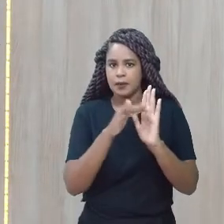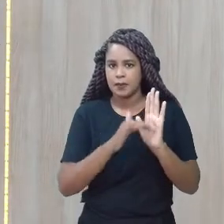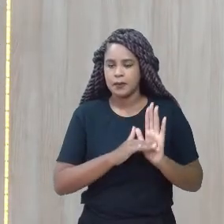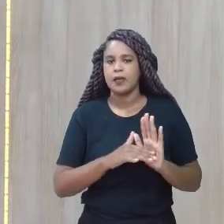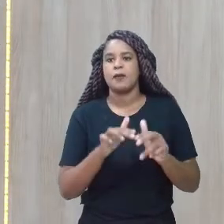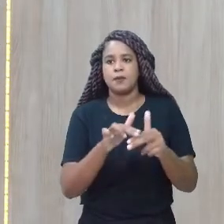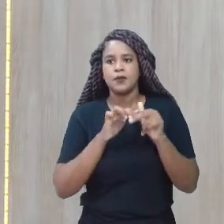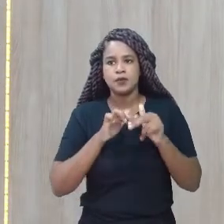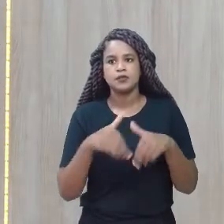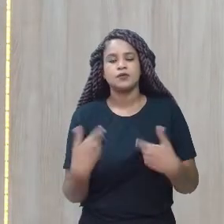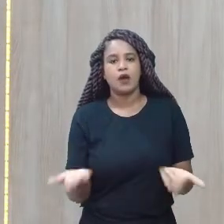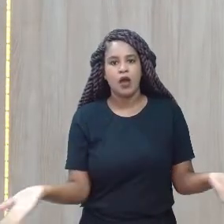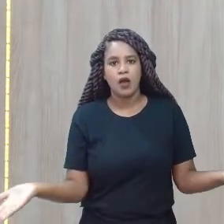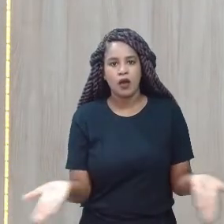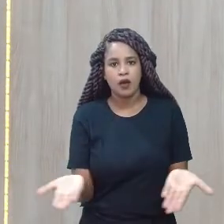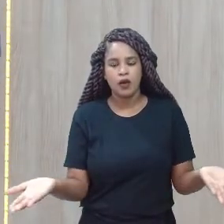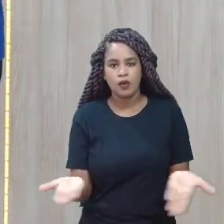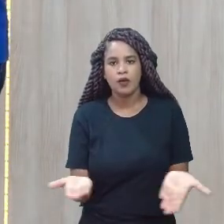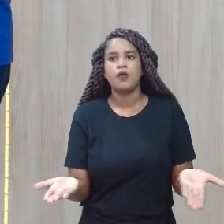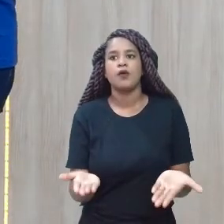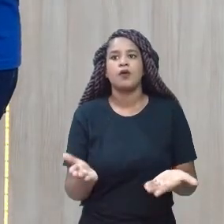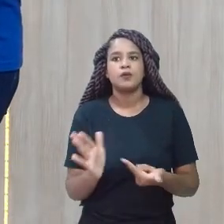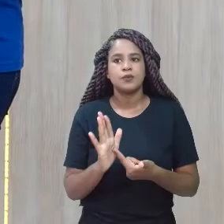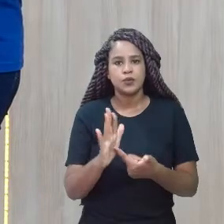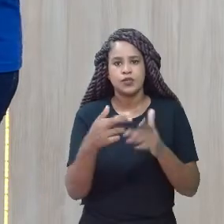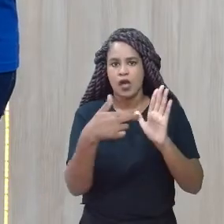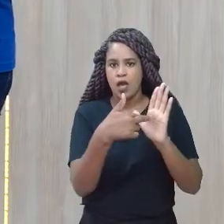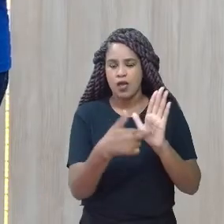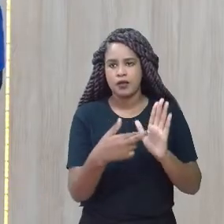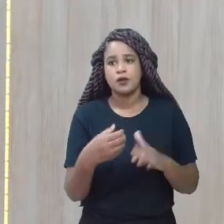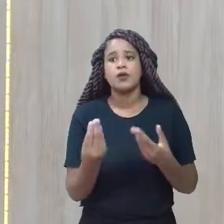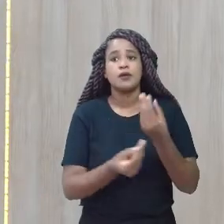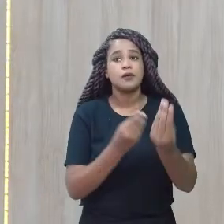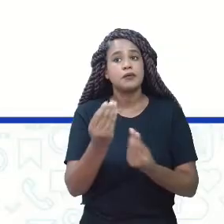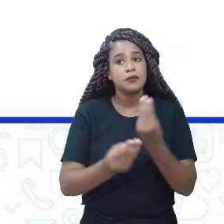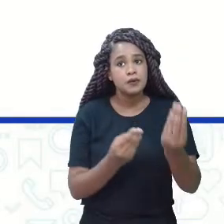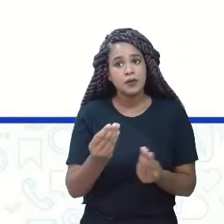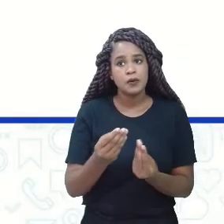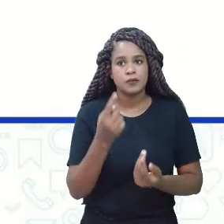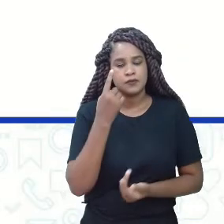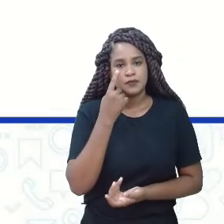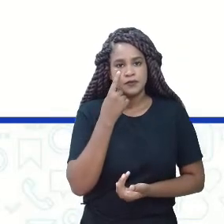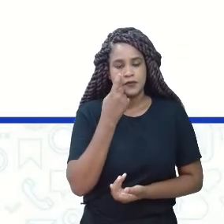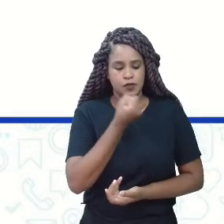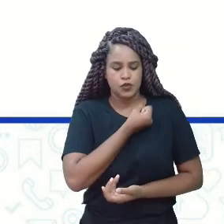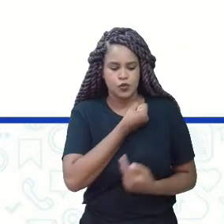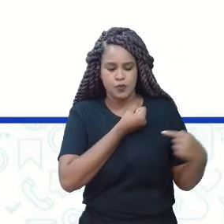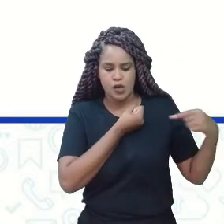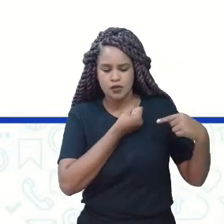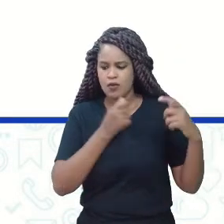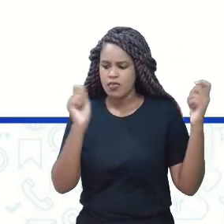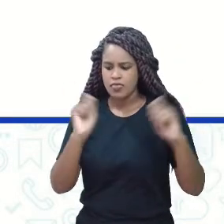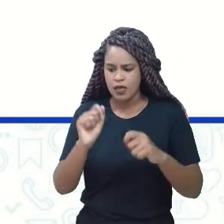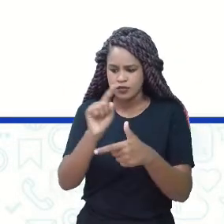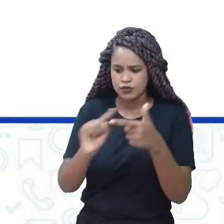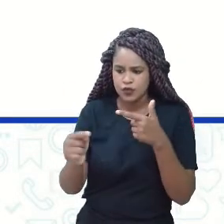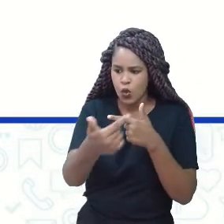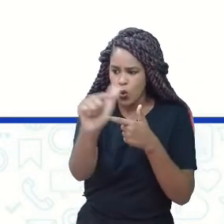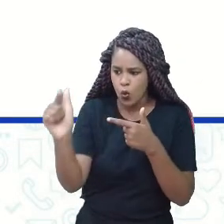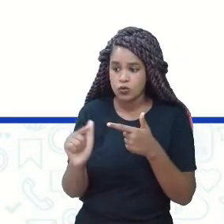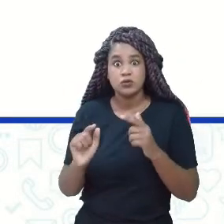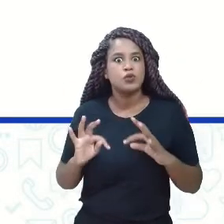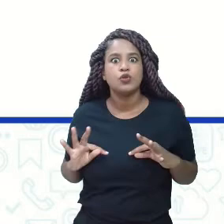com essa noção de divisibilidade. Como é que a gente faz para saber se um número dá ou não para dividir por outro? Não